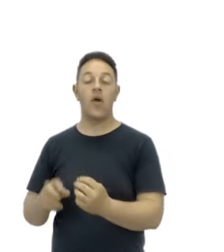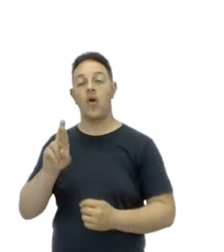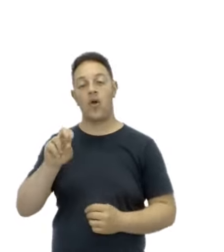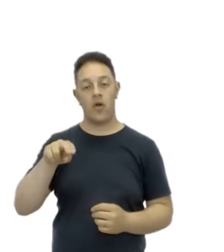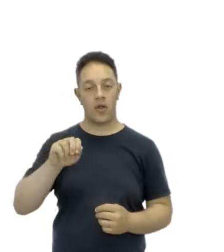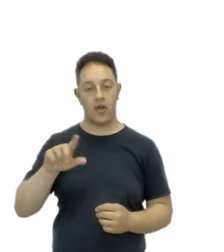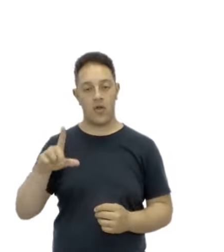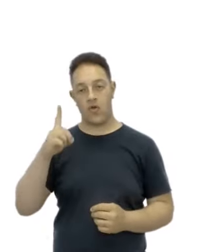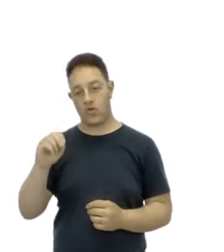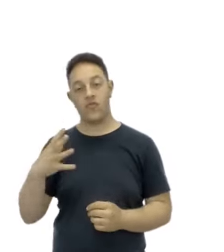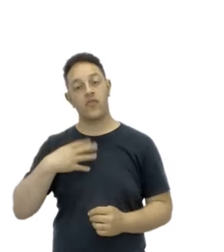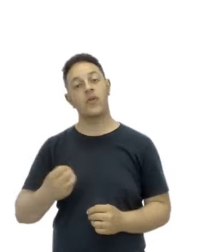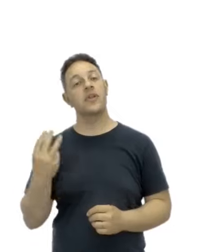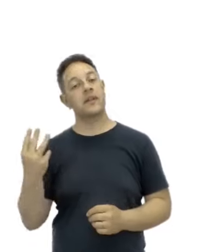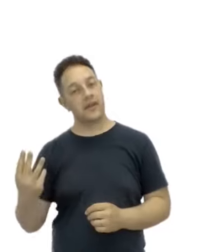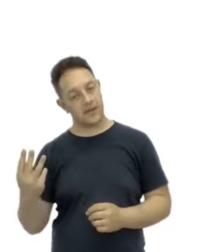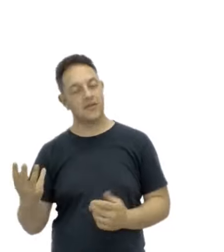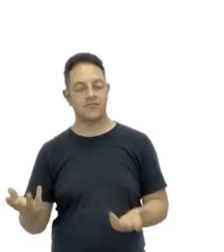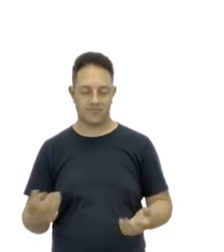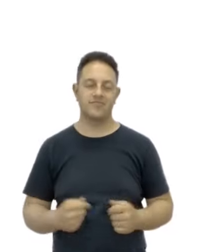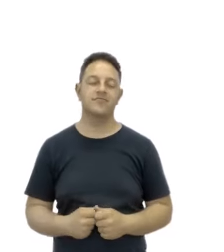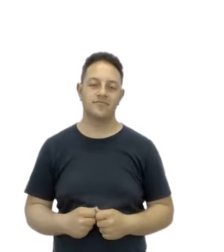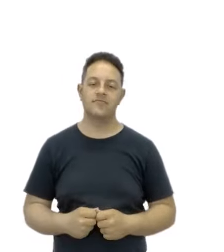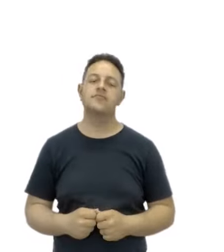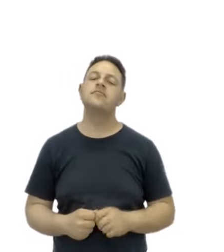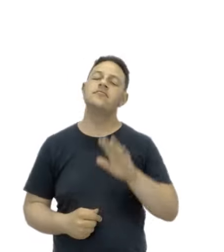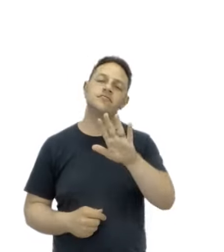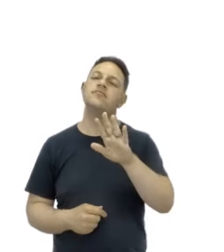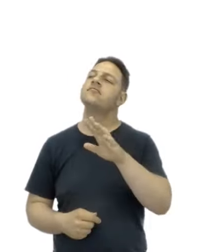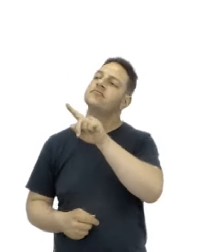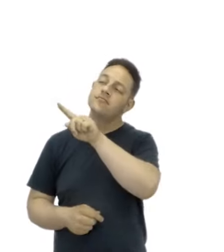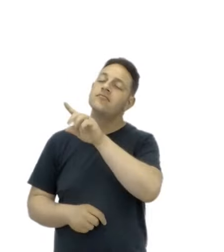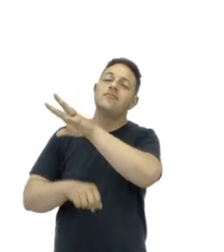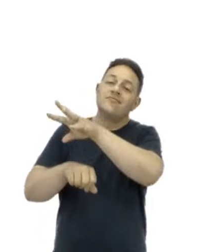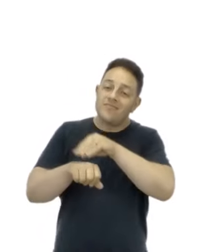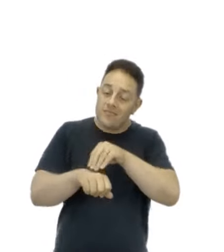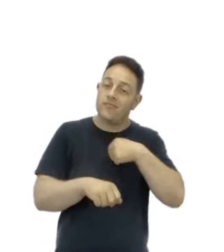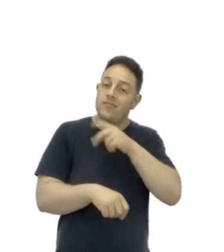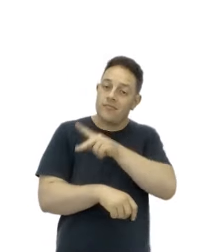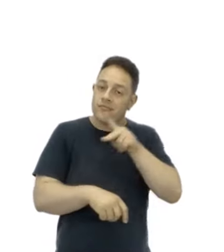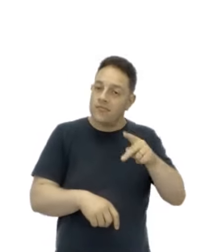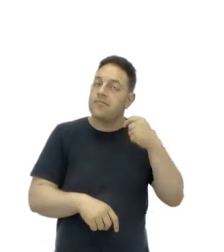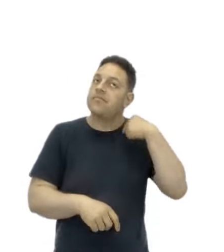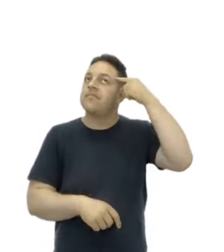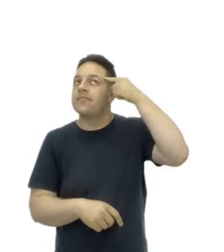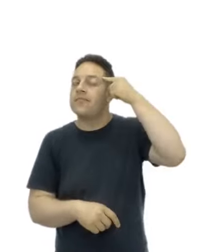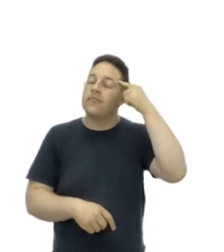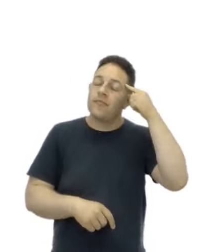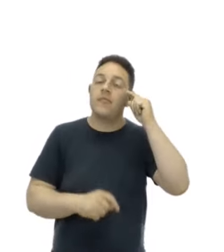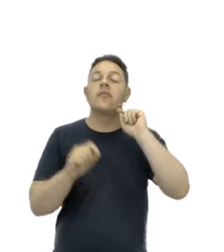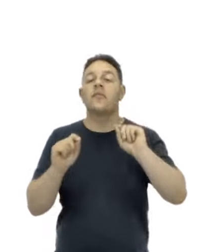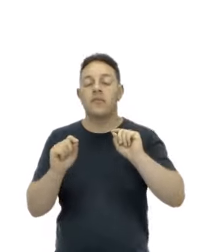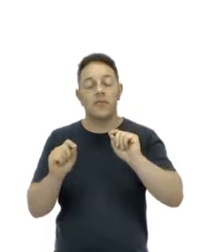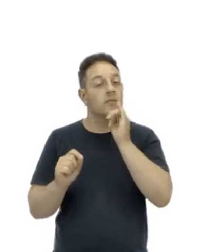tem 3 filhos. O que a gente precisa considerar nessas situações, a